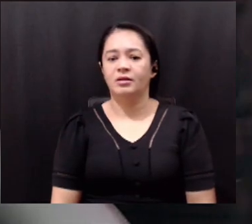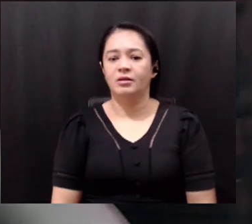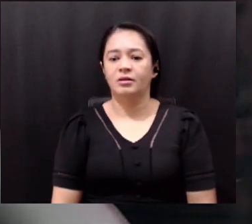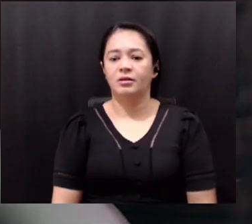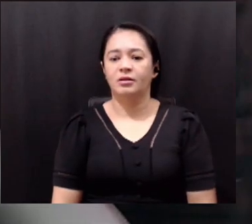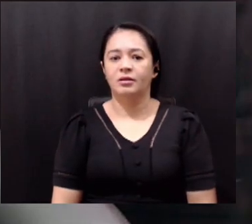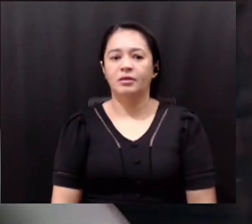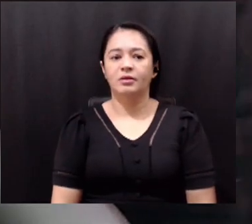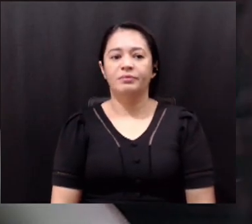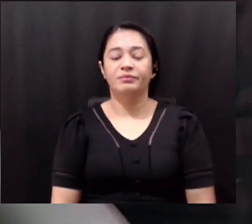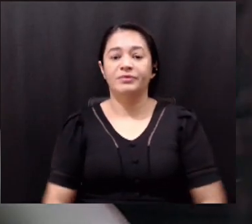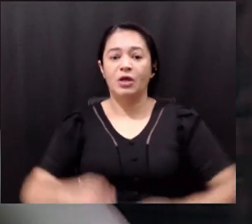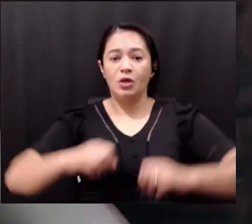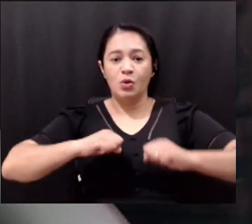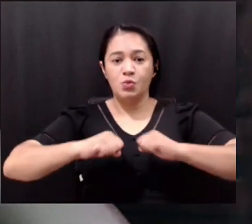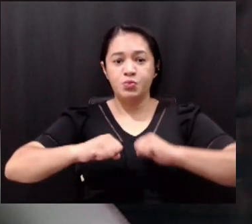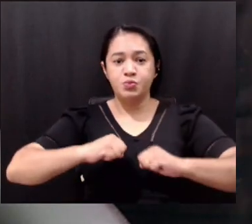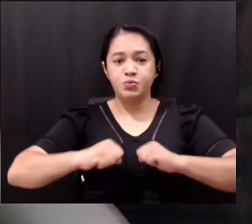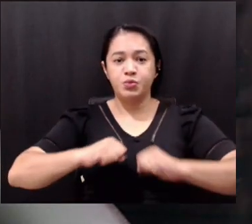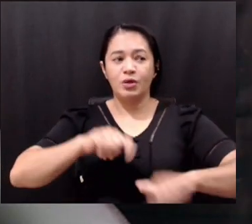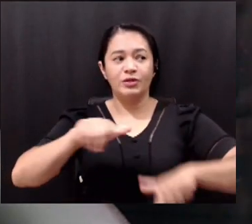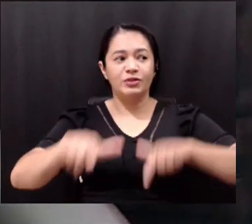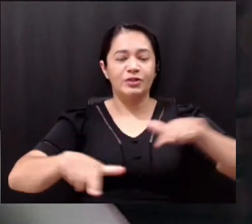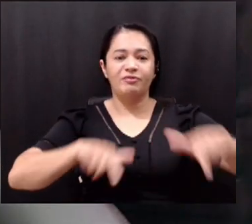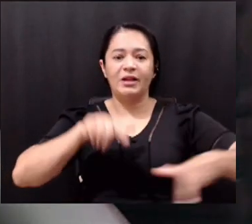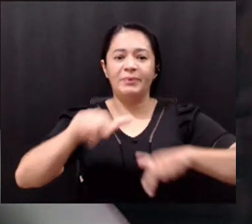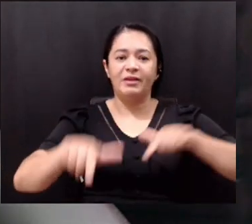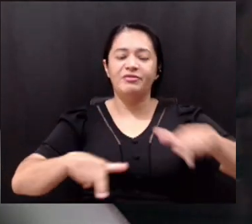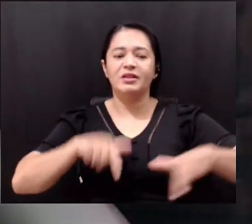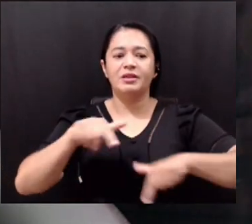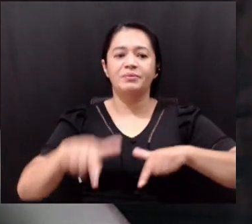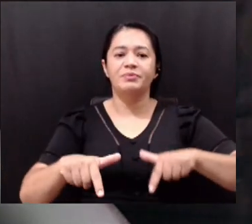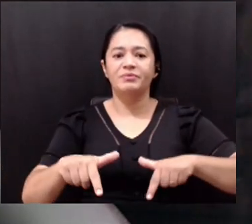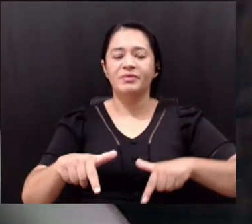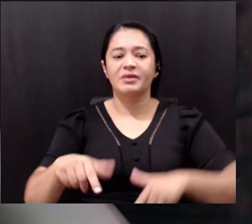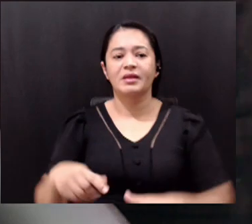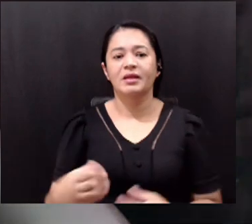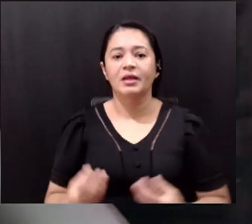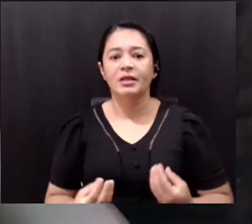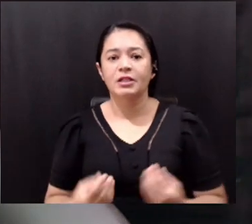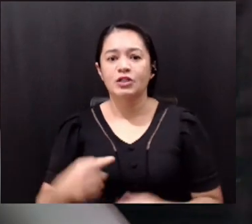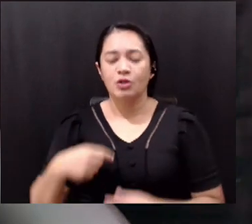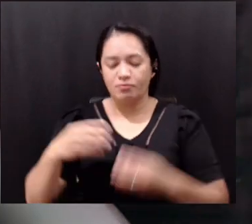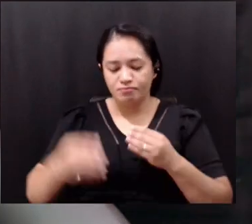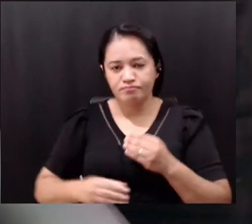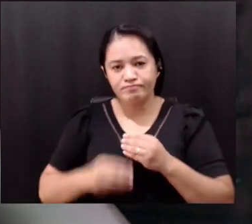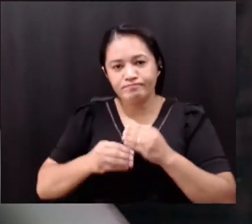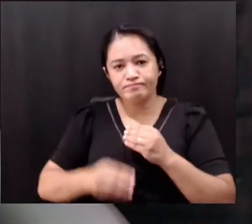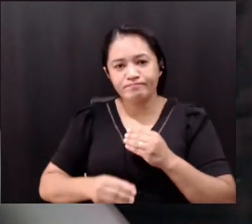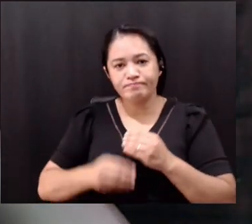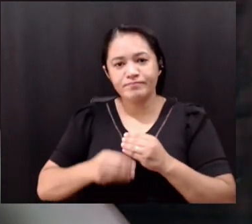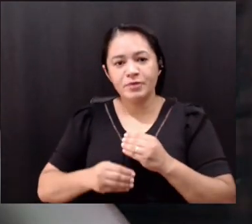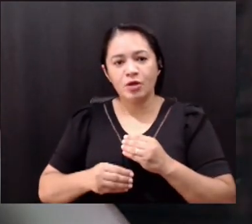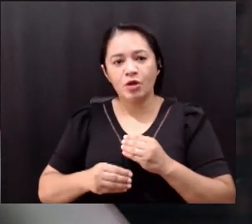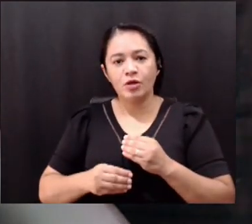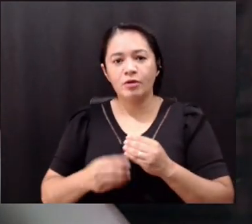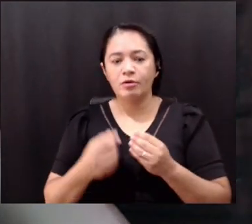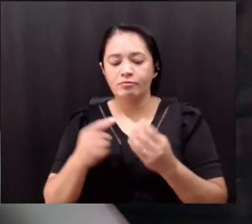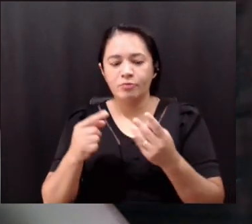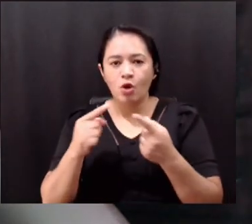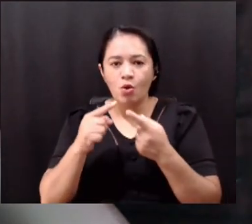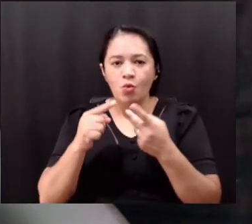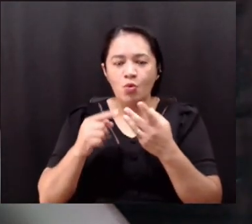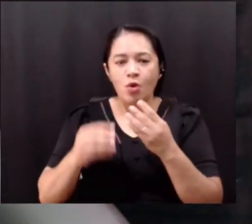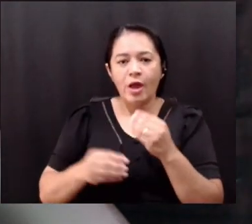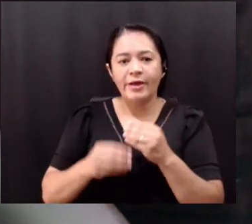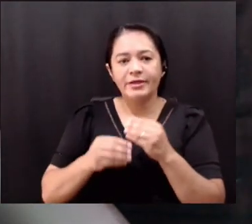né, de trabalho, de puxar as coisas e acrescentando sempre uma coisa a mais no dia a dia quando